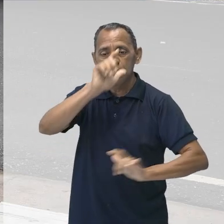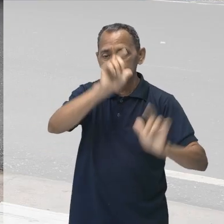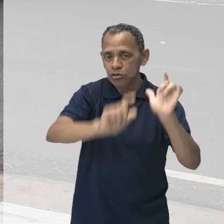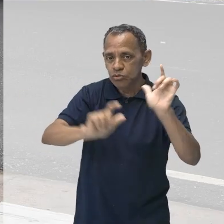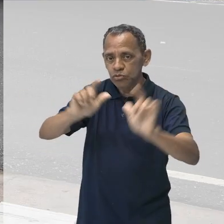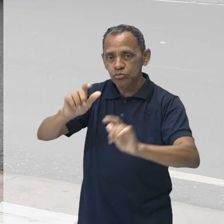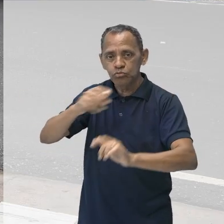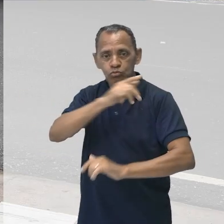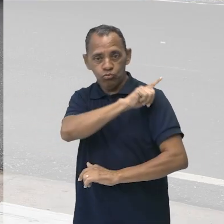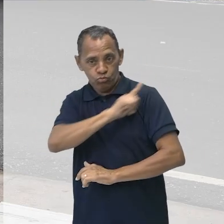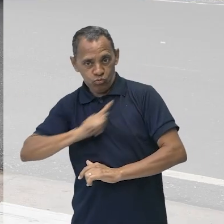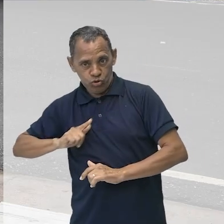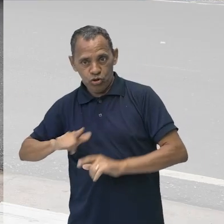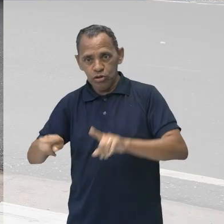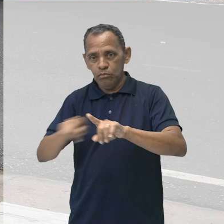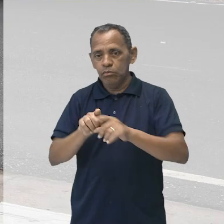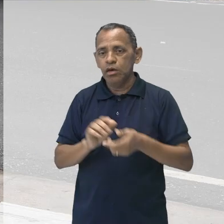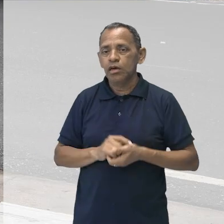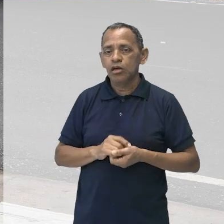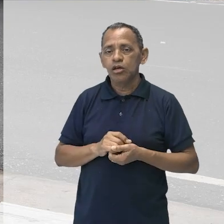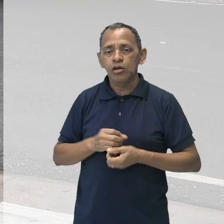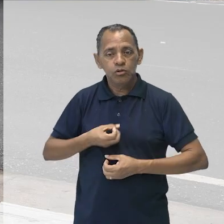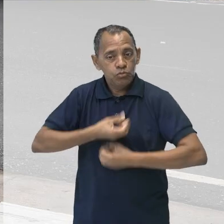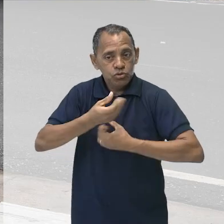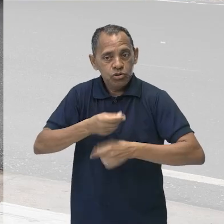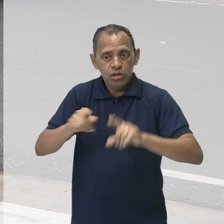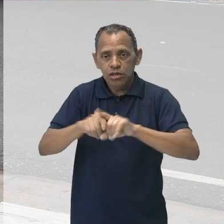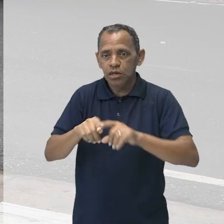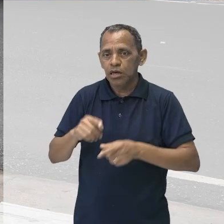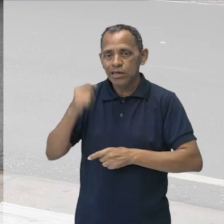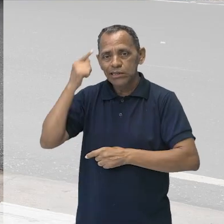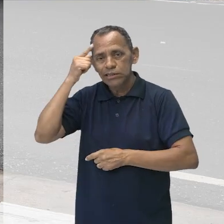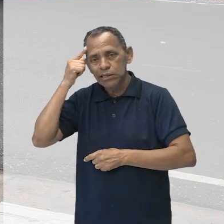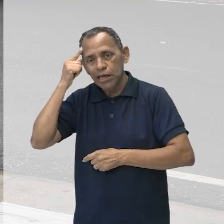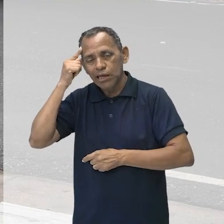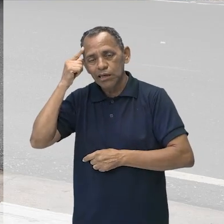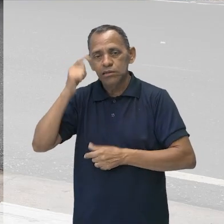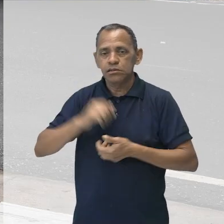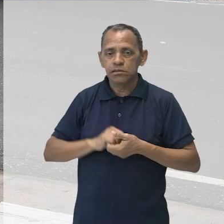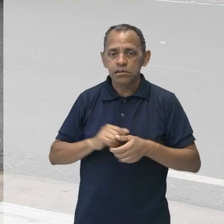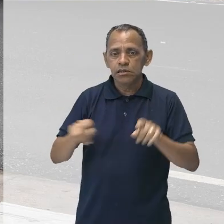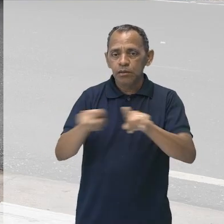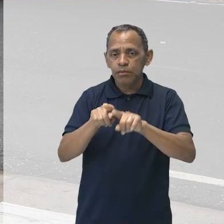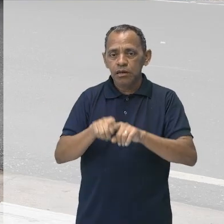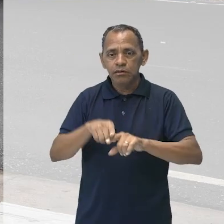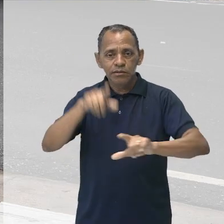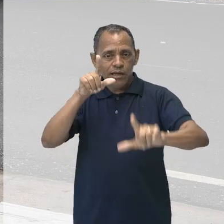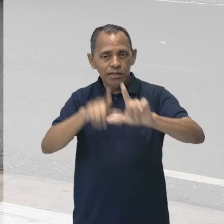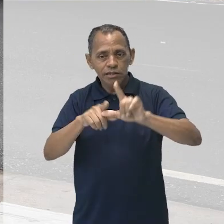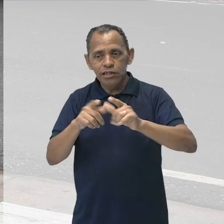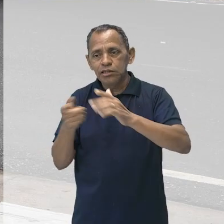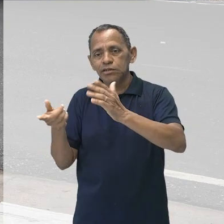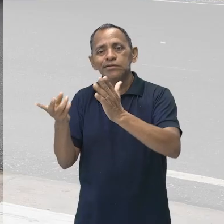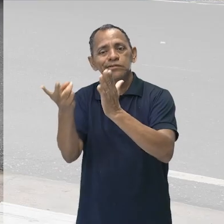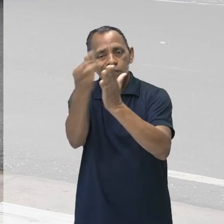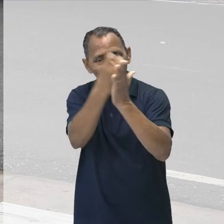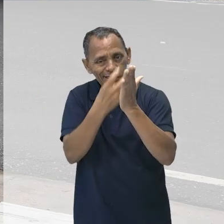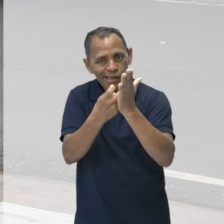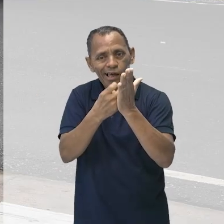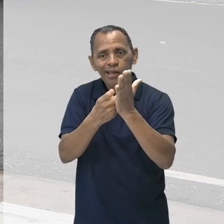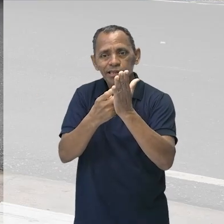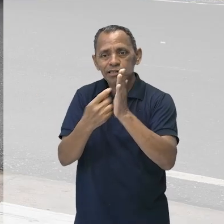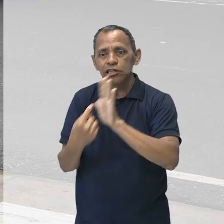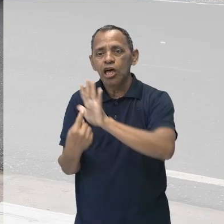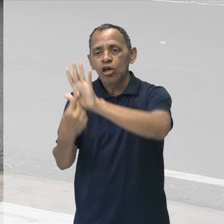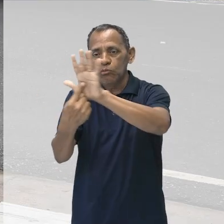expressar ideias entre as letras desenhadas, as imagens que trazem algum tipo de